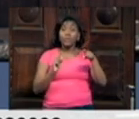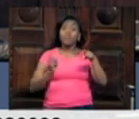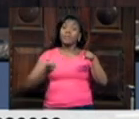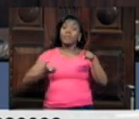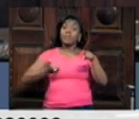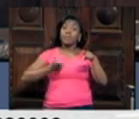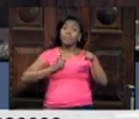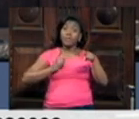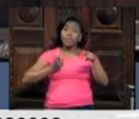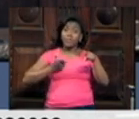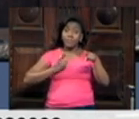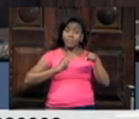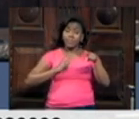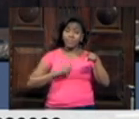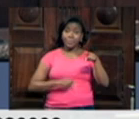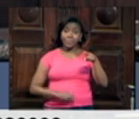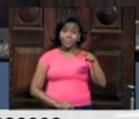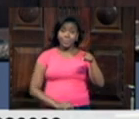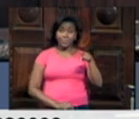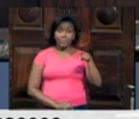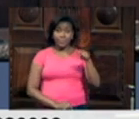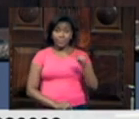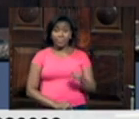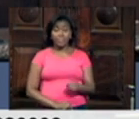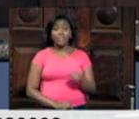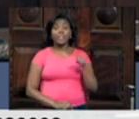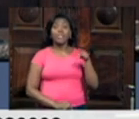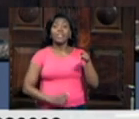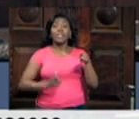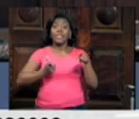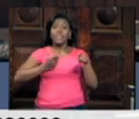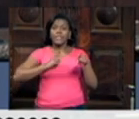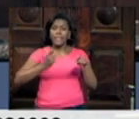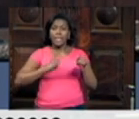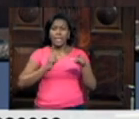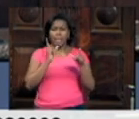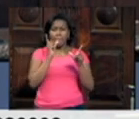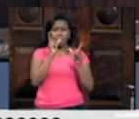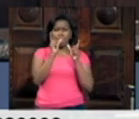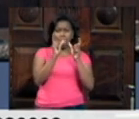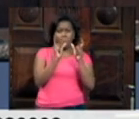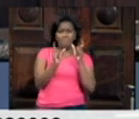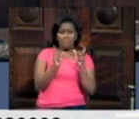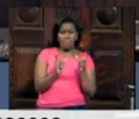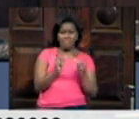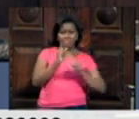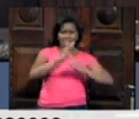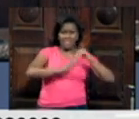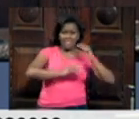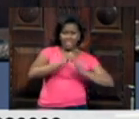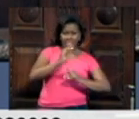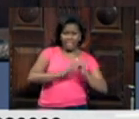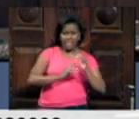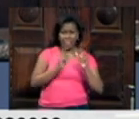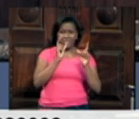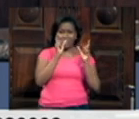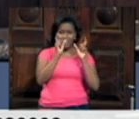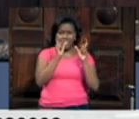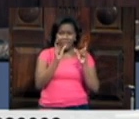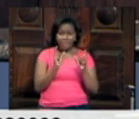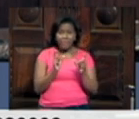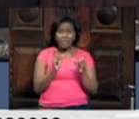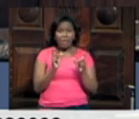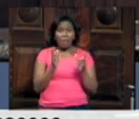realmente aí uma nomenclatura técnica com uma